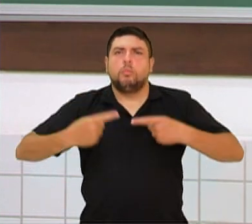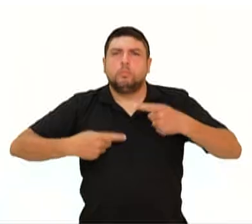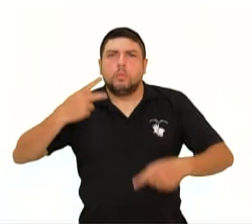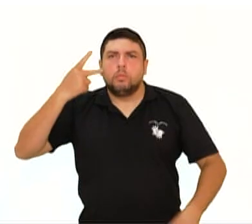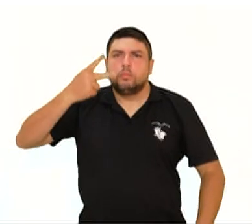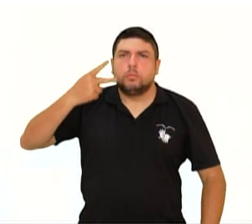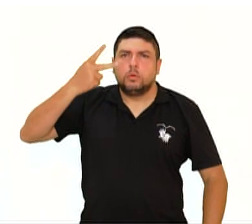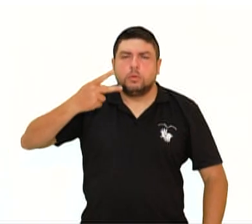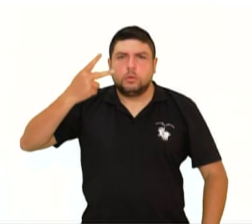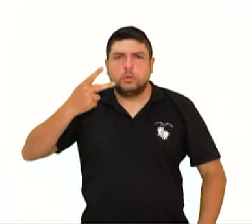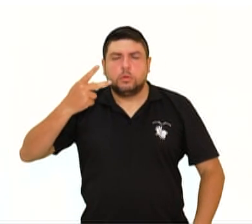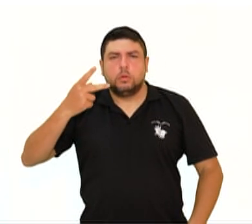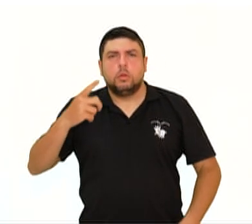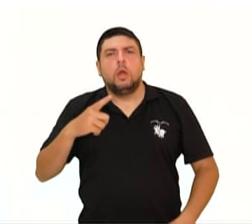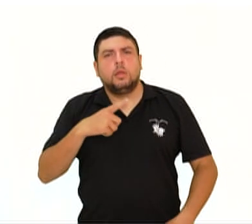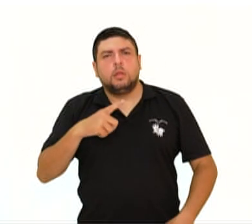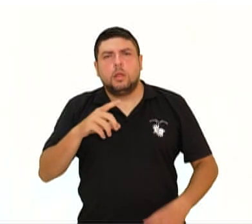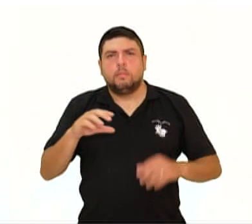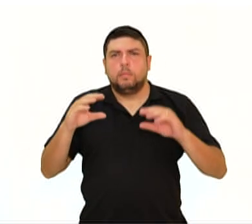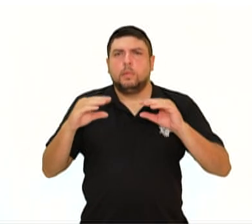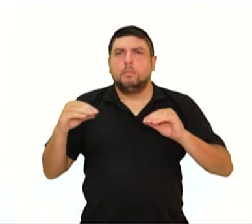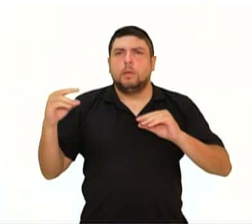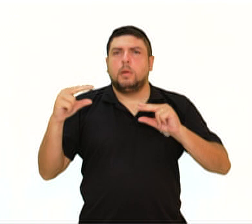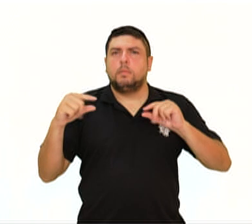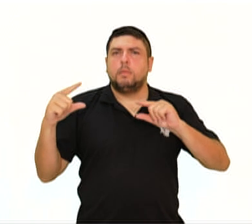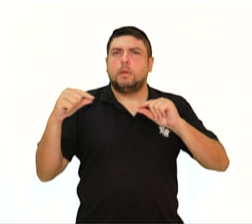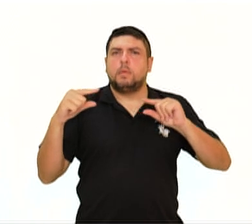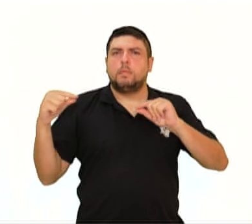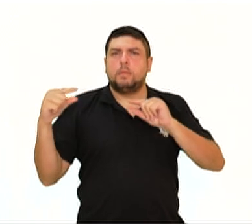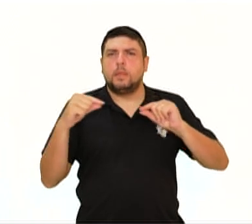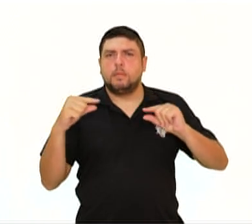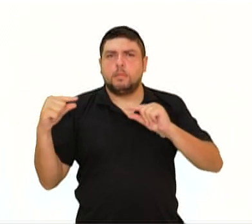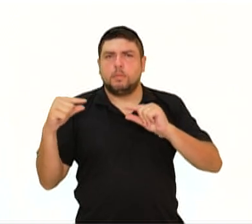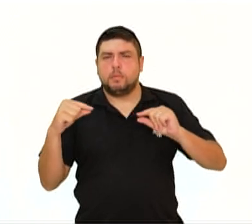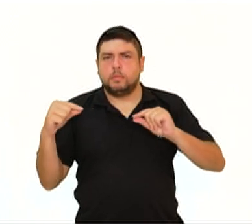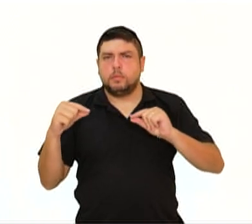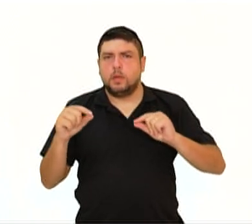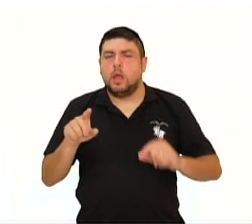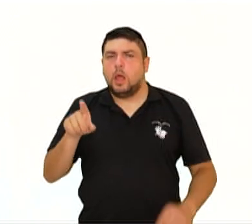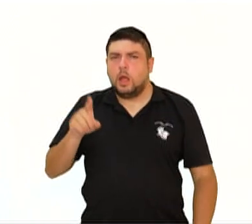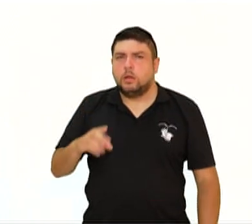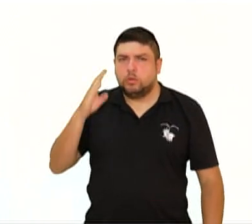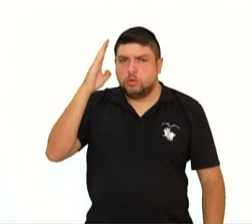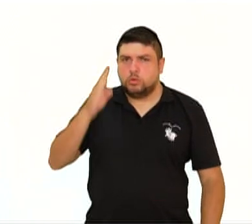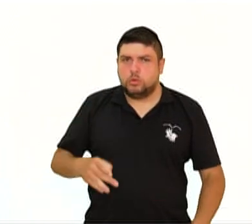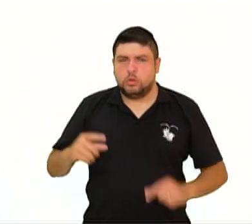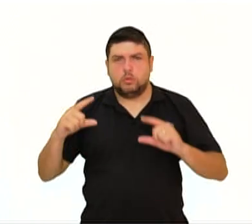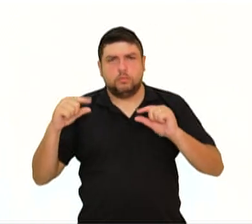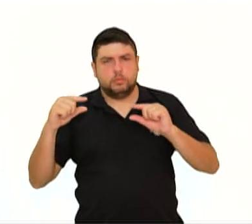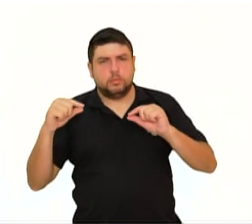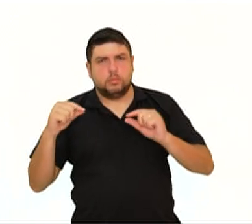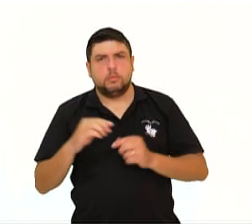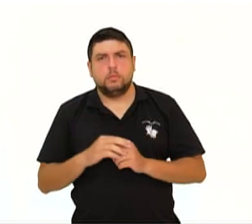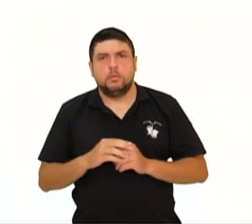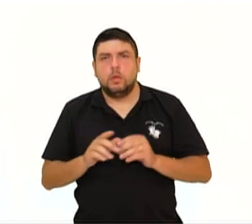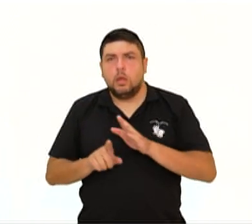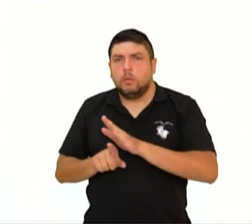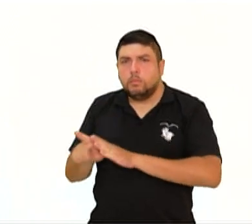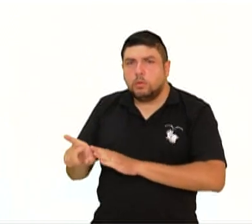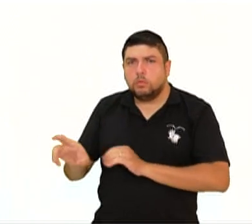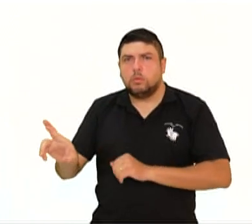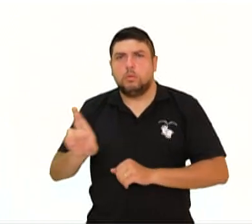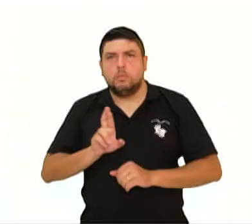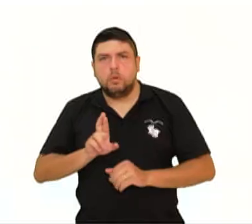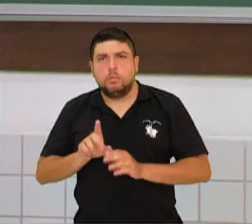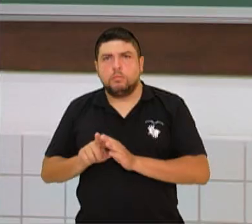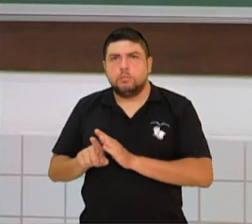a fala acontecendo ali no discurso direto, pessoal, né? Então, um pergunta, o outro responde